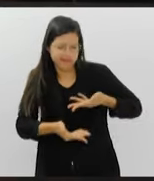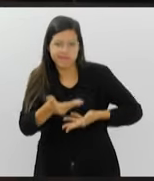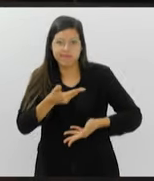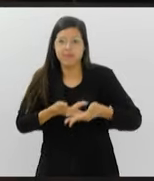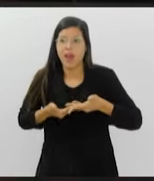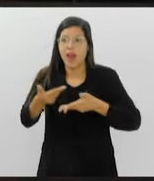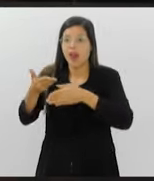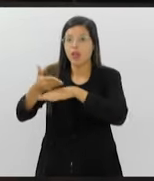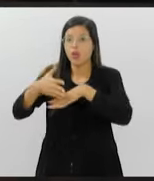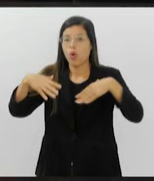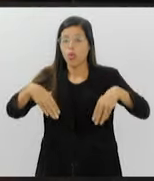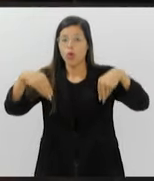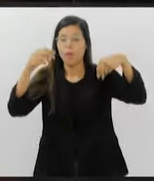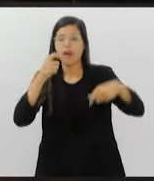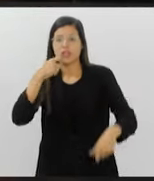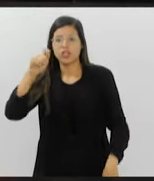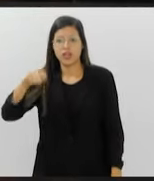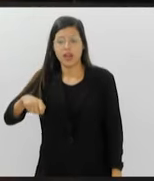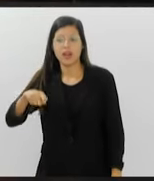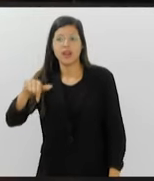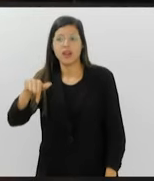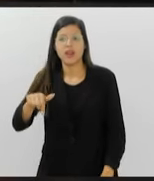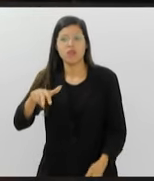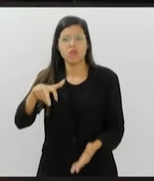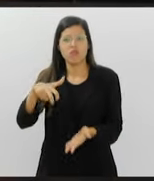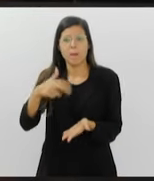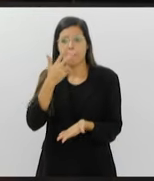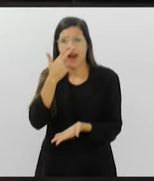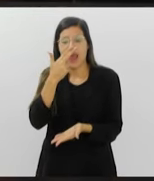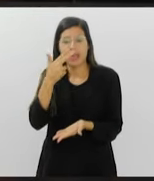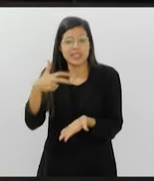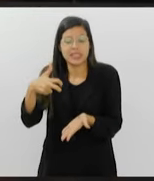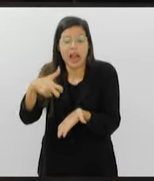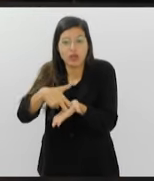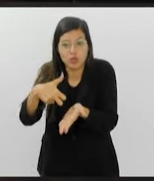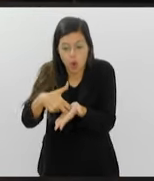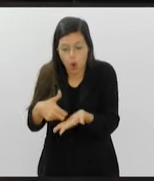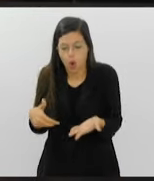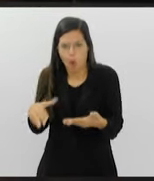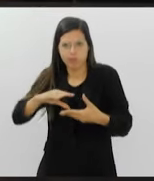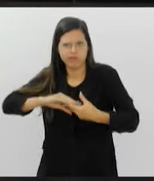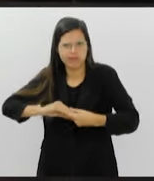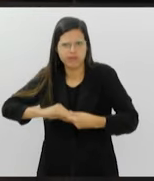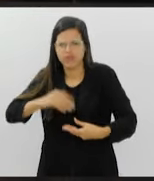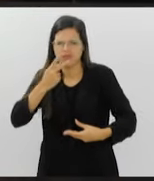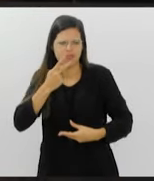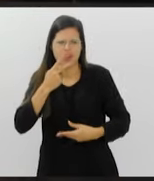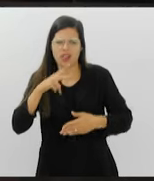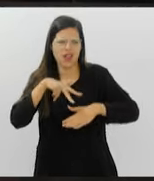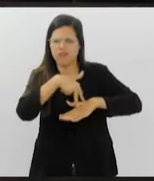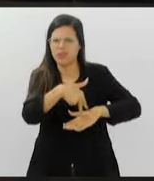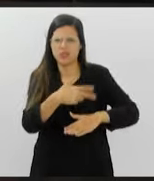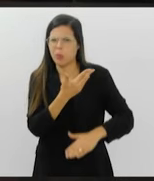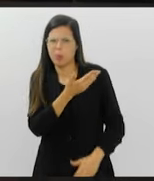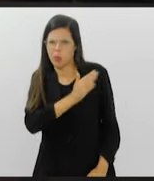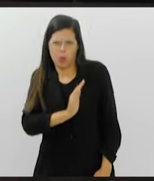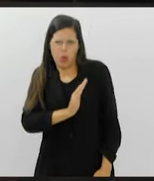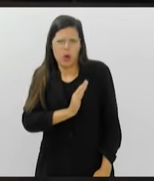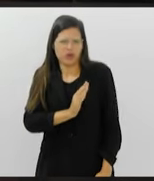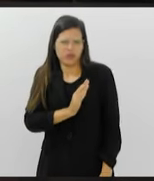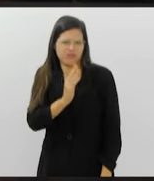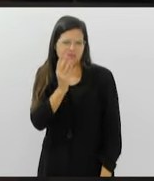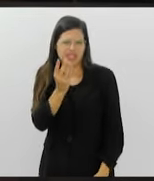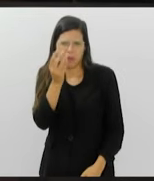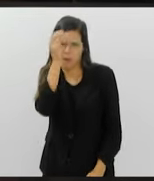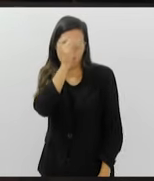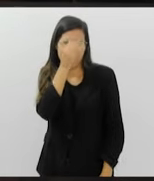no Palácio Tiradentes e Guilherme é testemunha. Foi ajoelhar no chão para me cumprimentar. Eu falei, levanta, que eu não gosto desse tipo de graça, dessa palhaçada.